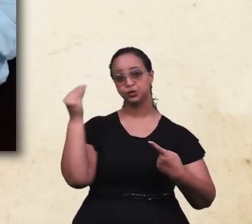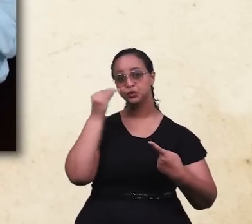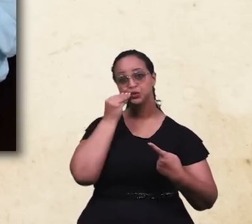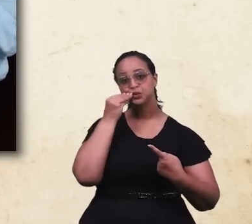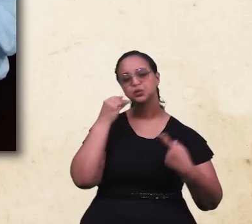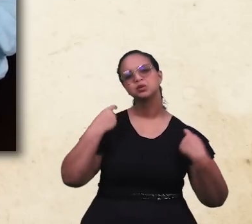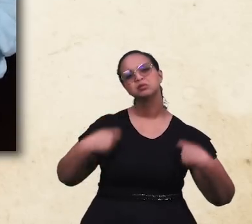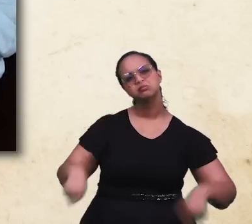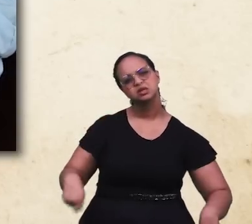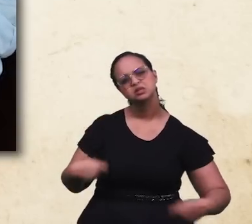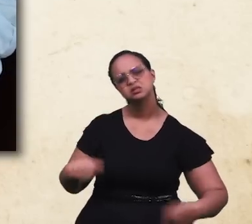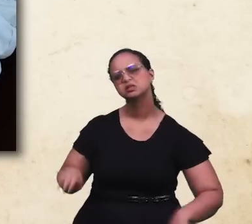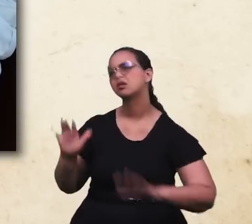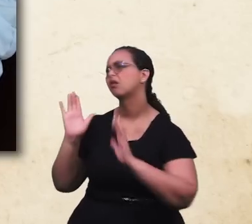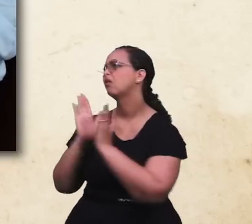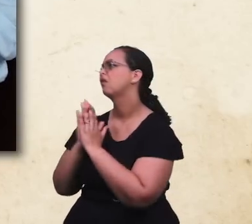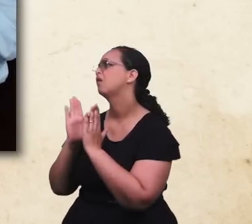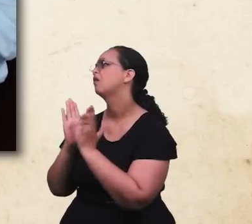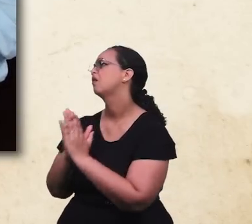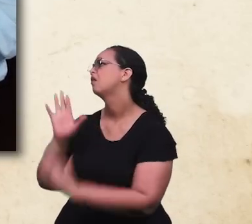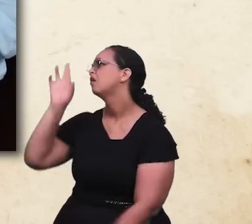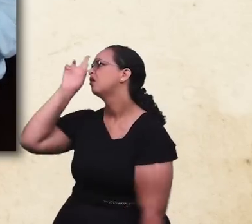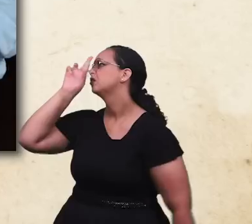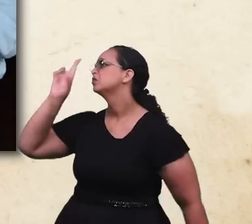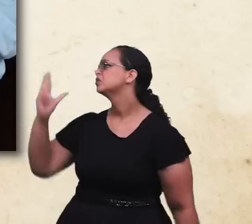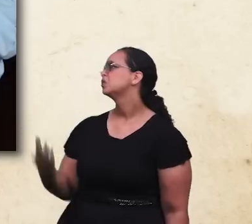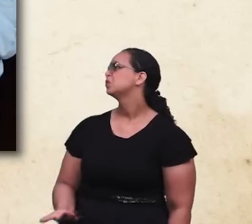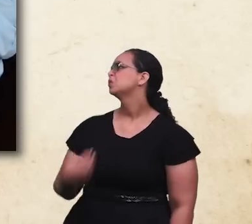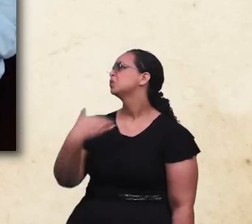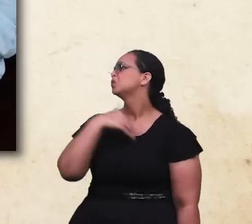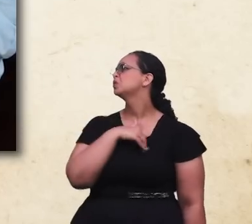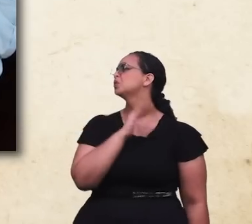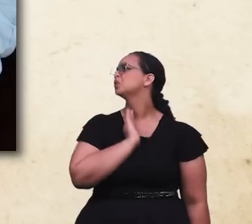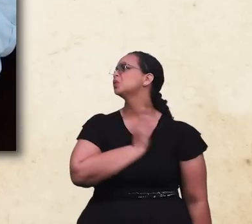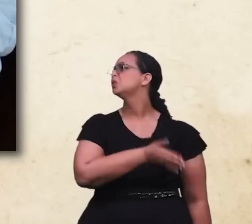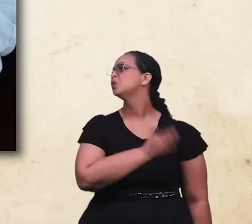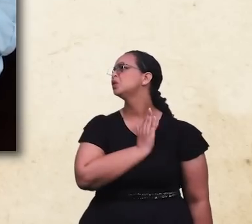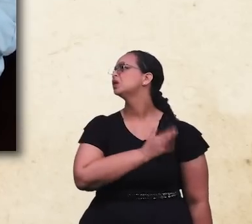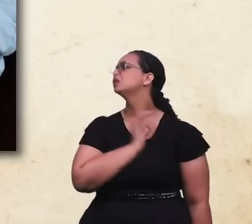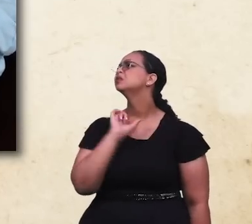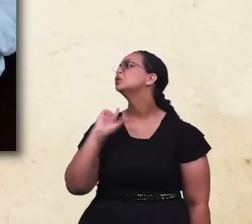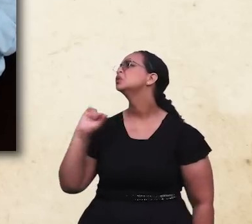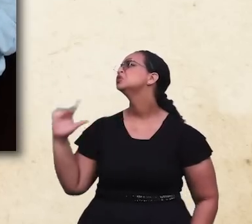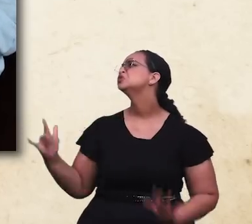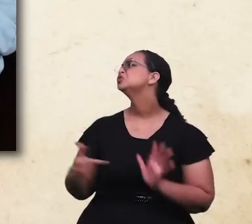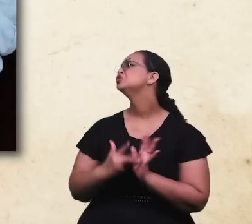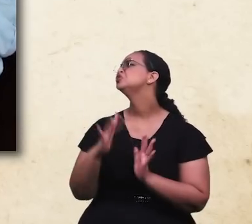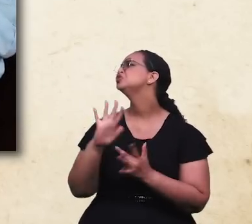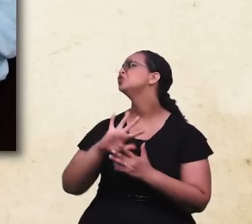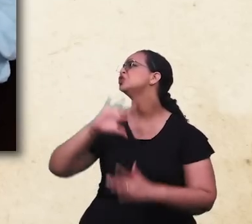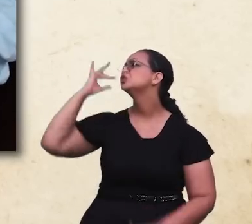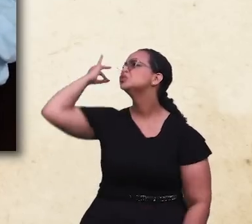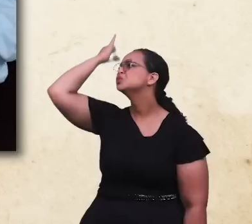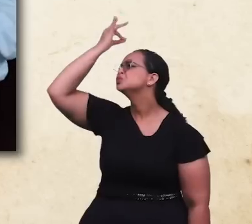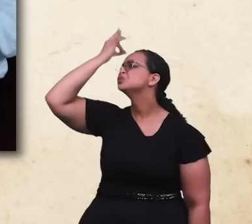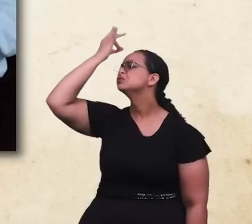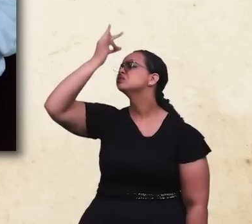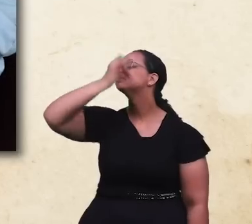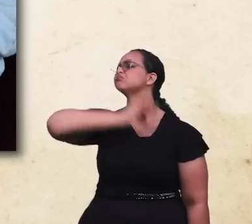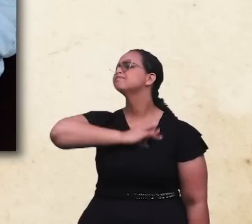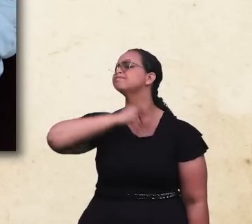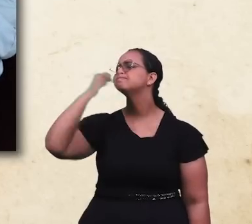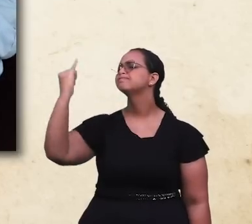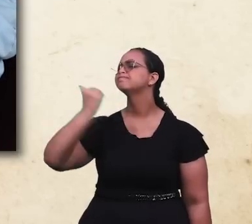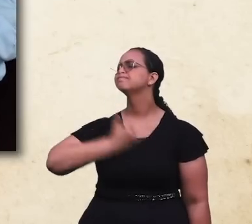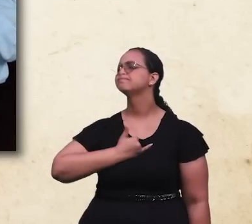e vai resolver a sua situação. No seu coração vai estar o que Jesus falou, porque o Espírito